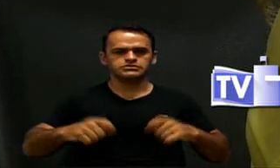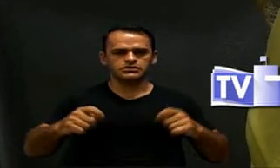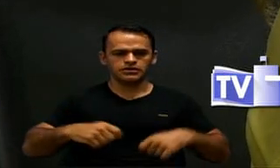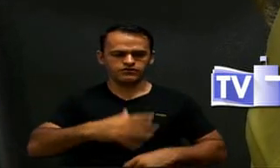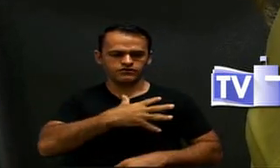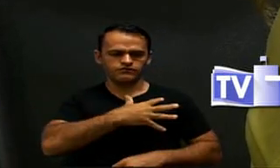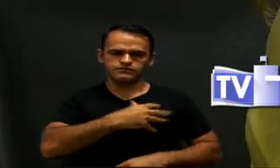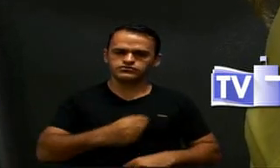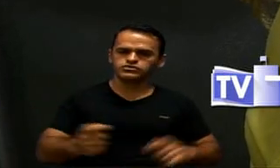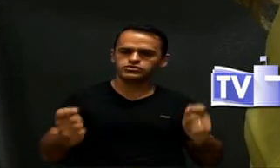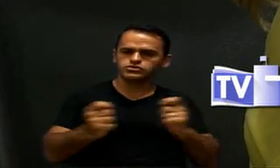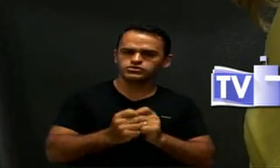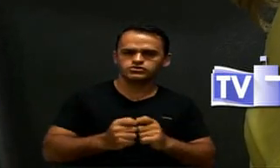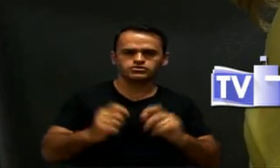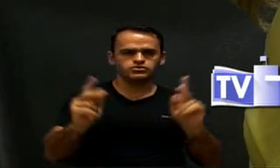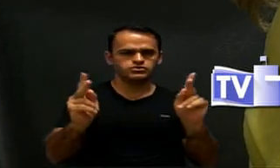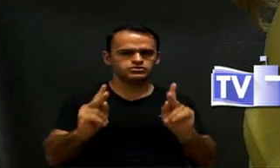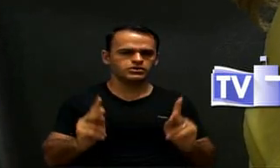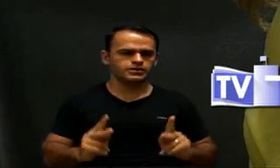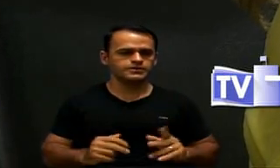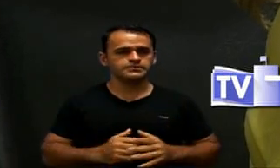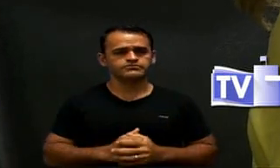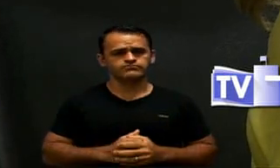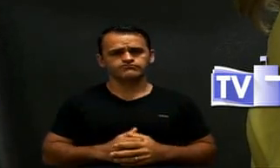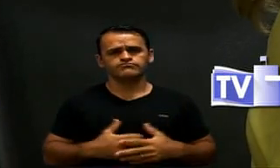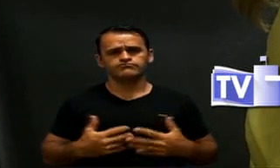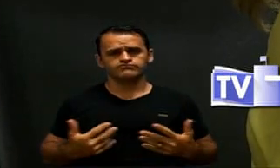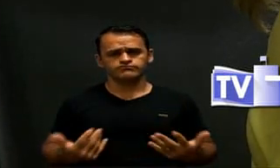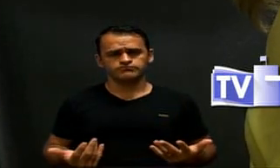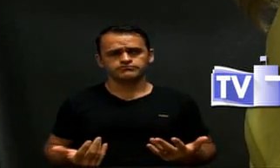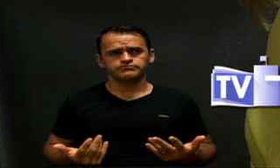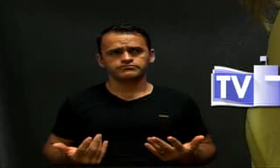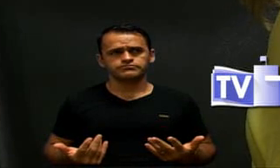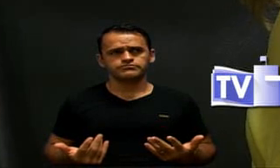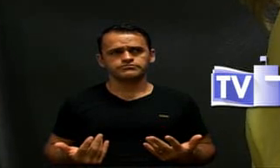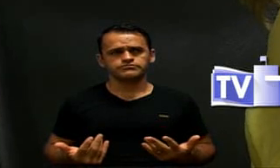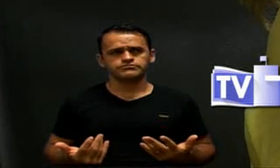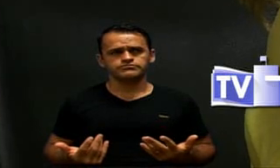os filhos. É onde o reconhecimento